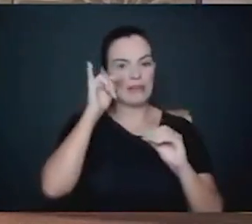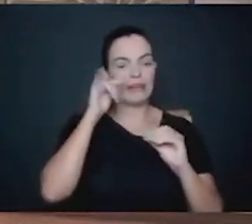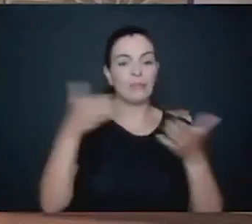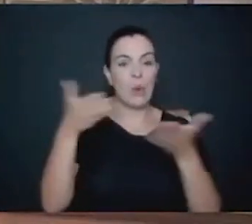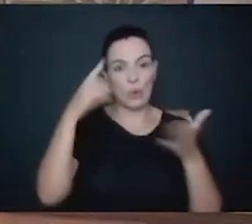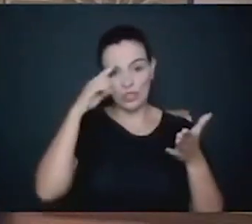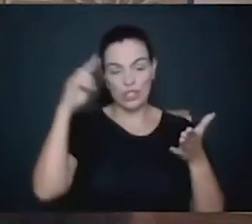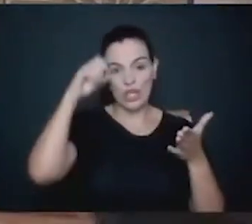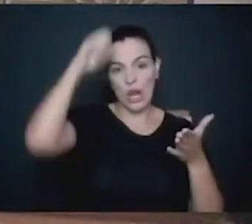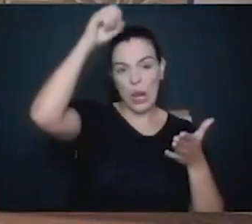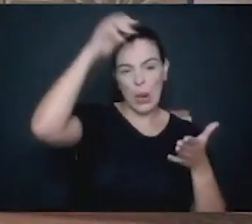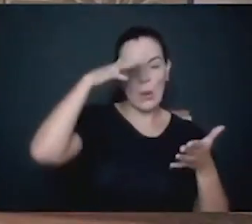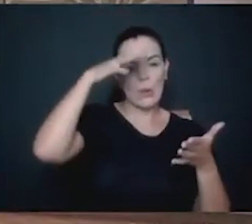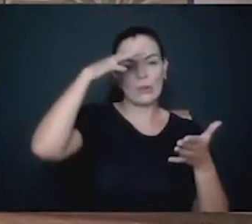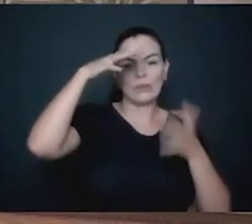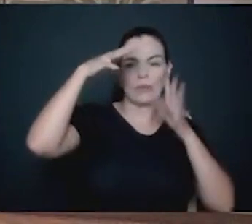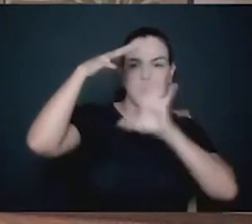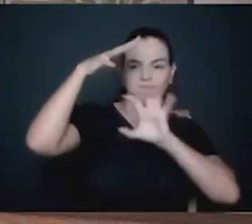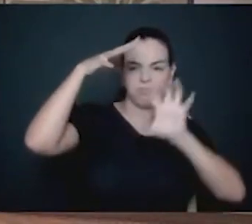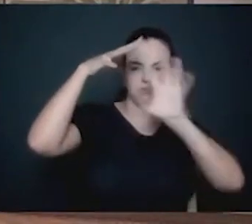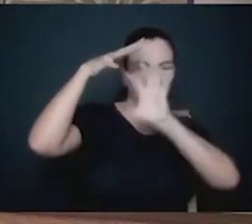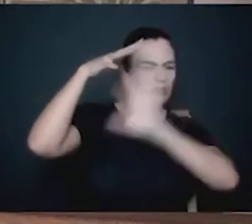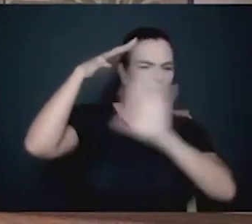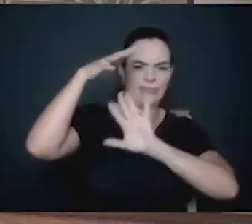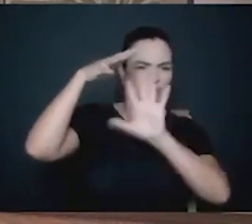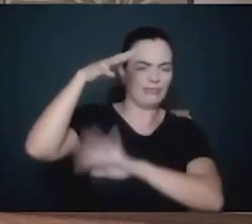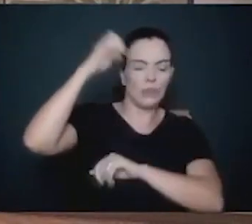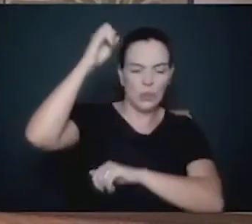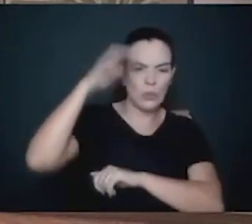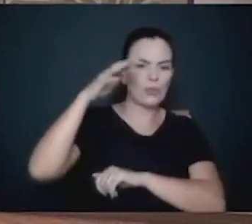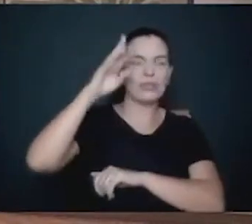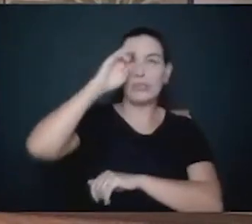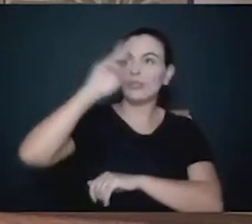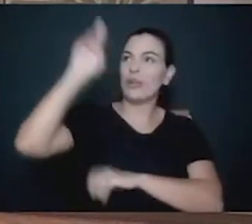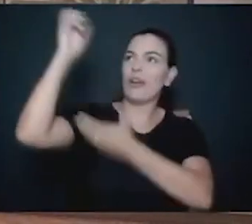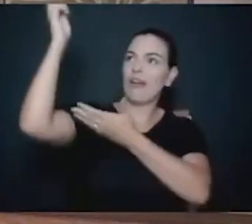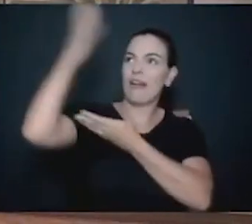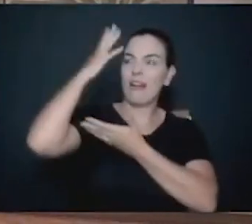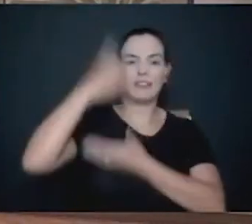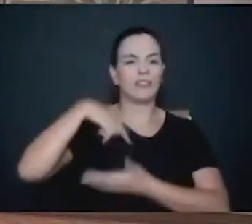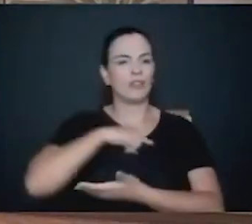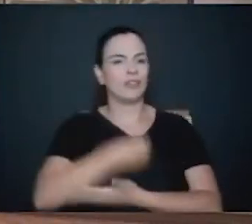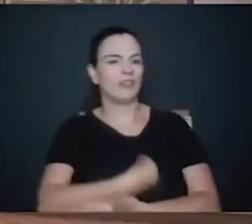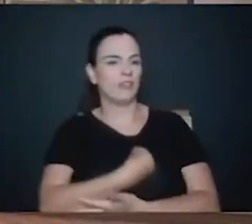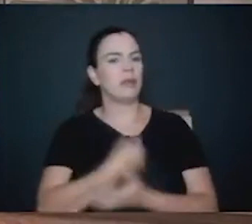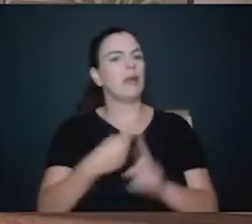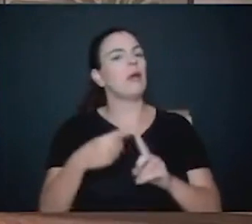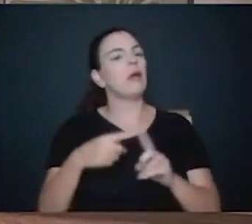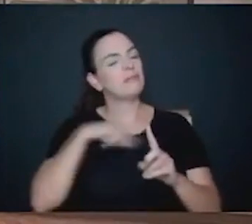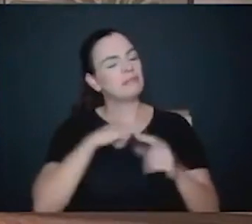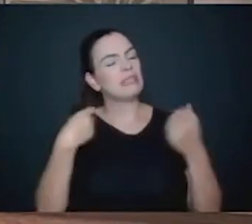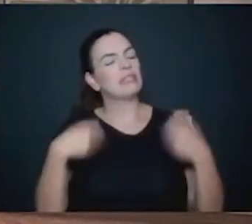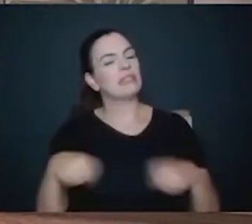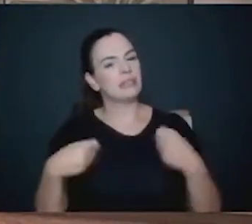nublado, né, Gisele? E que a graça de Deus seja derramada em nossas vidas, porque precisamos, em especial,